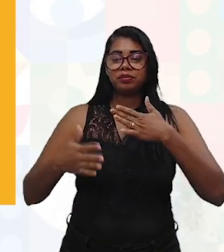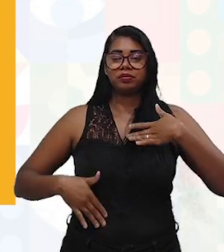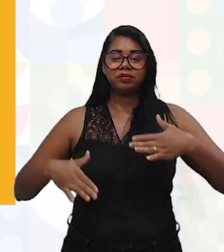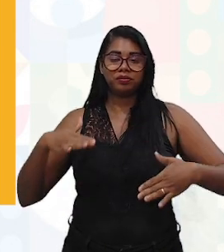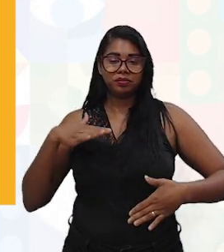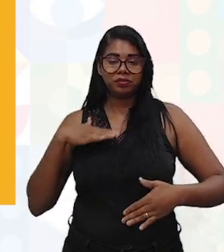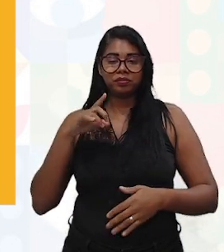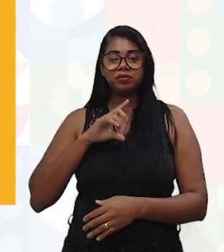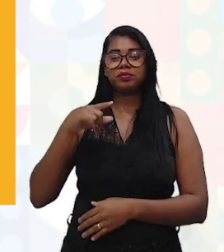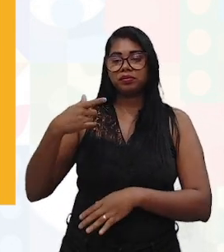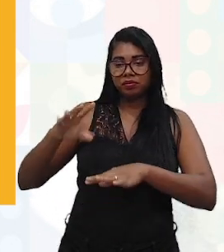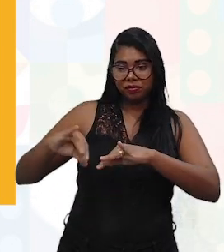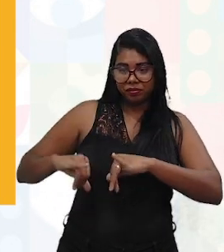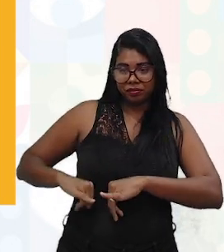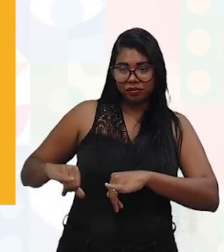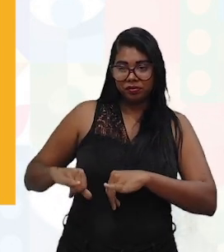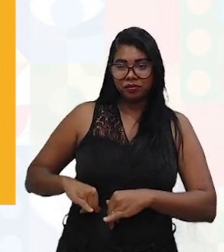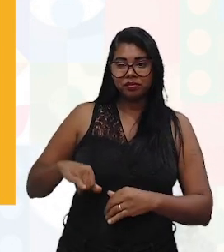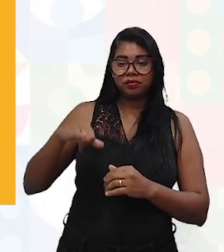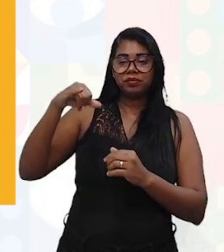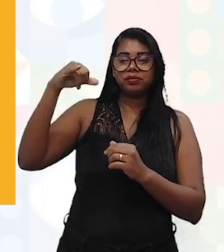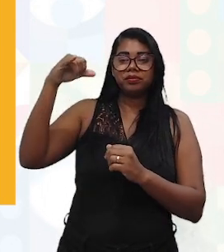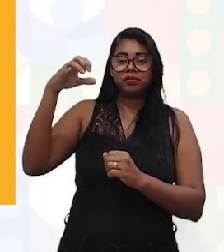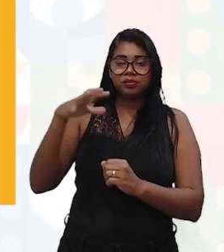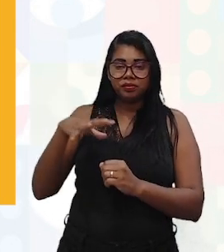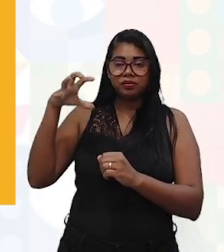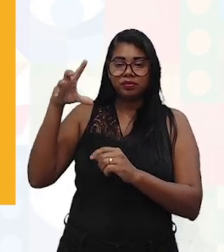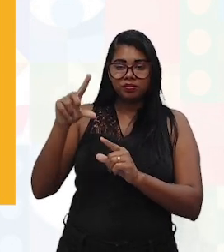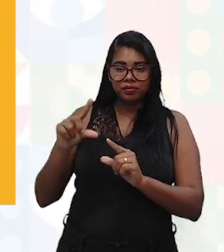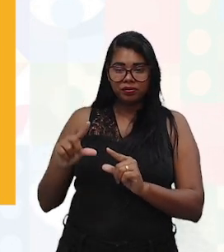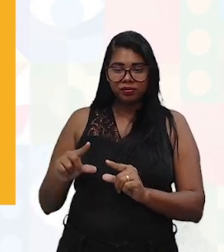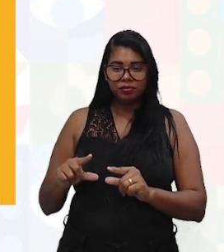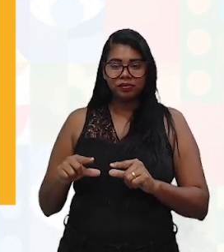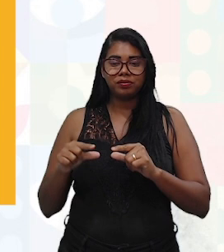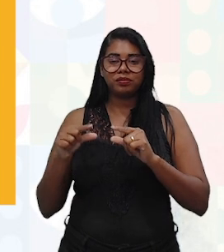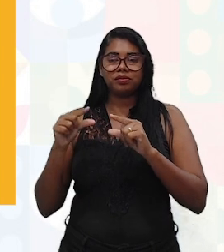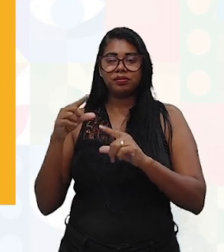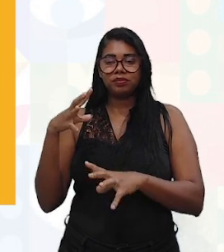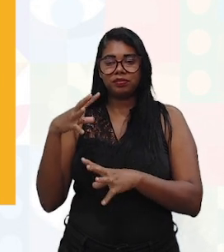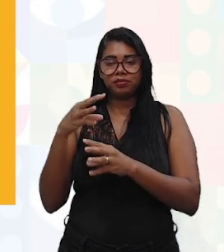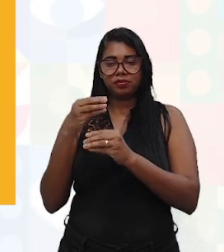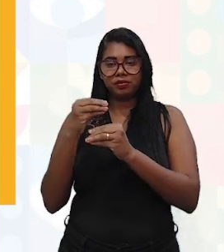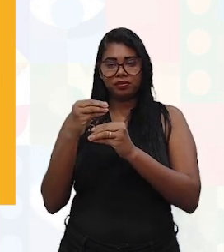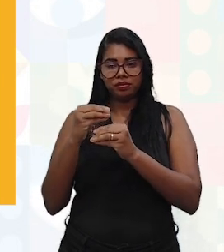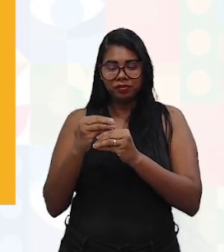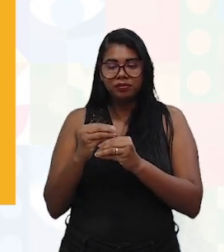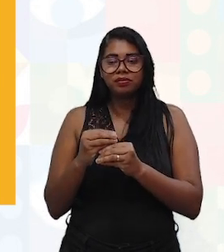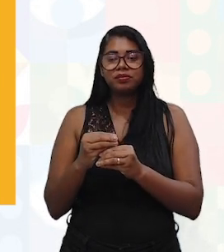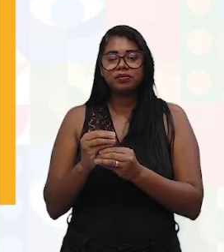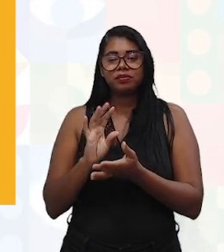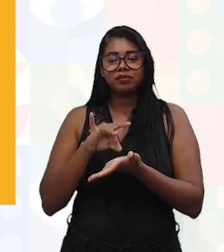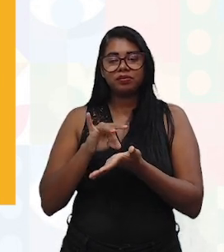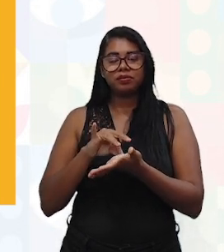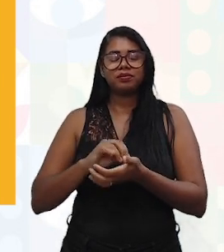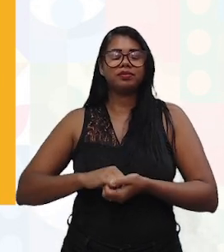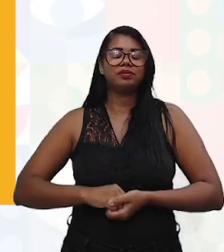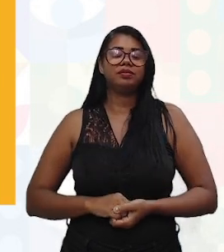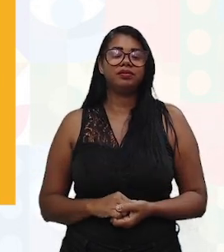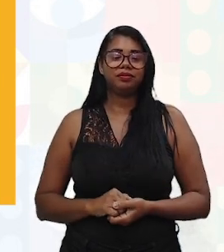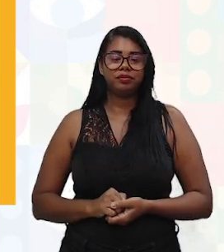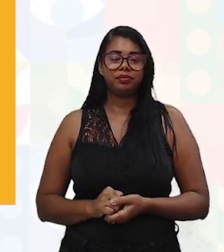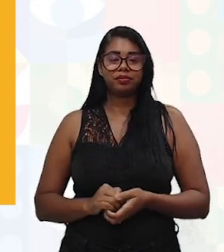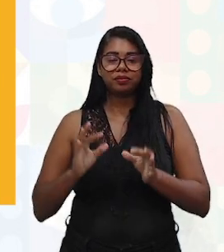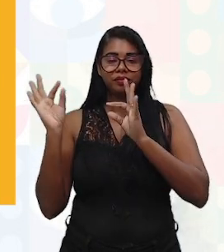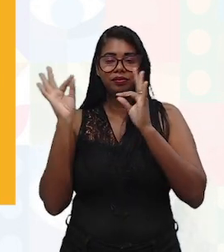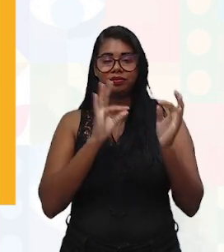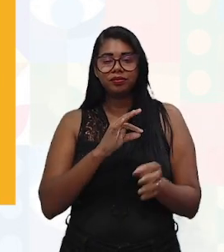que depois de sofrer uma determinada pressão, eles retornam para a sua forma original. Aí, para dar um